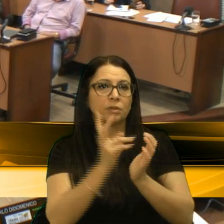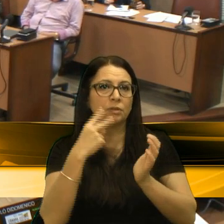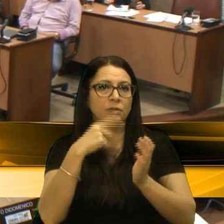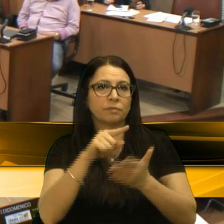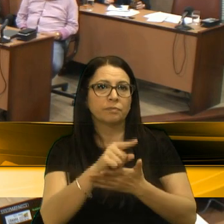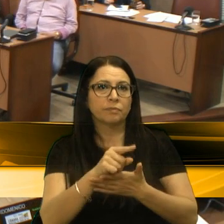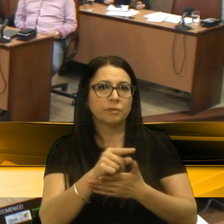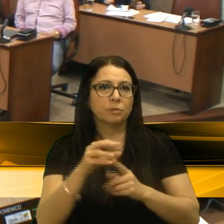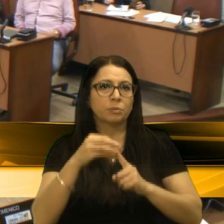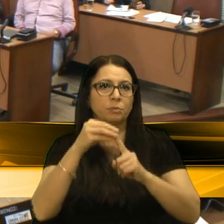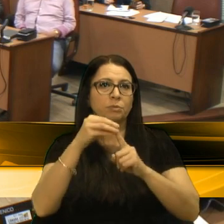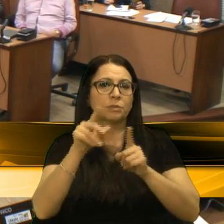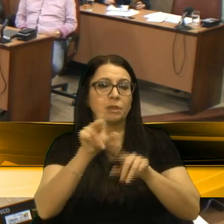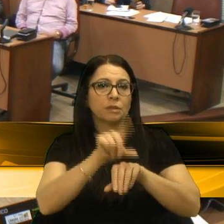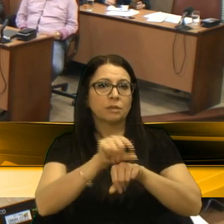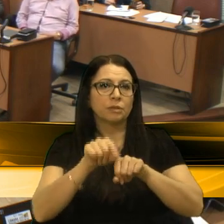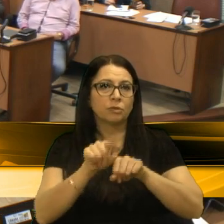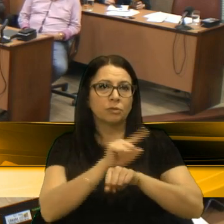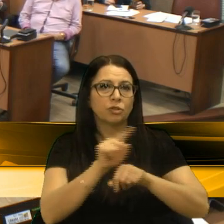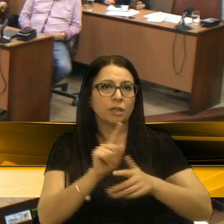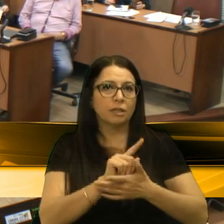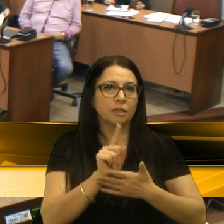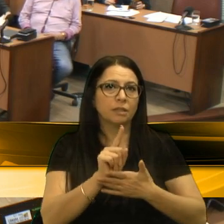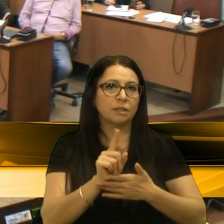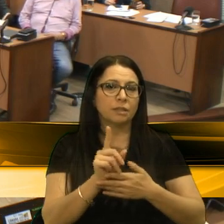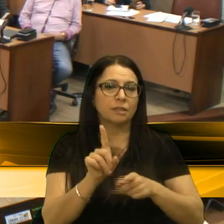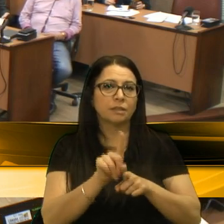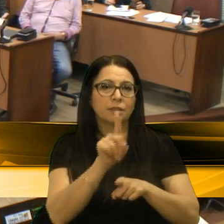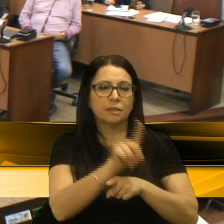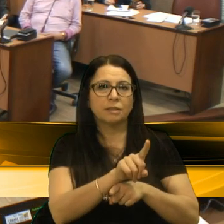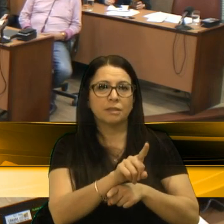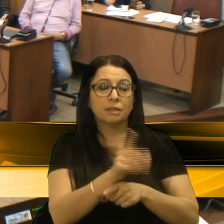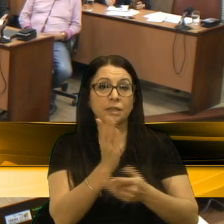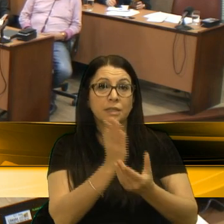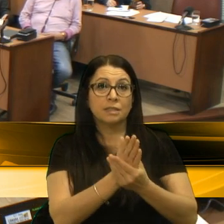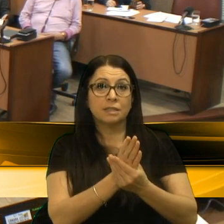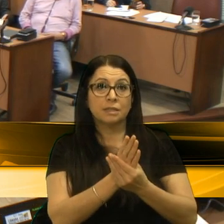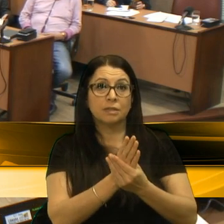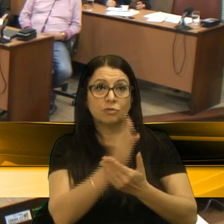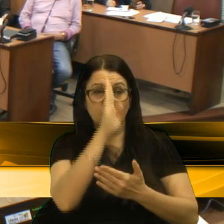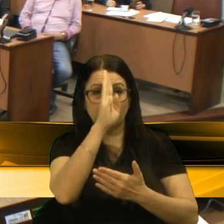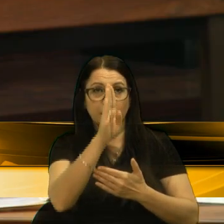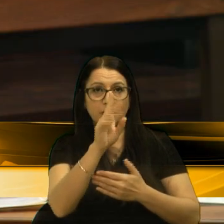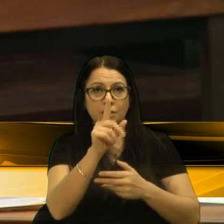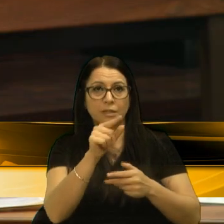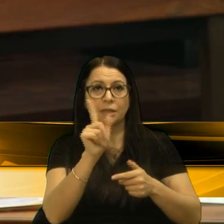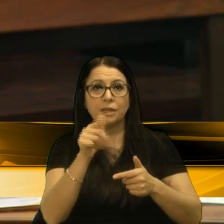dos principais argumentos da ação direta de inconstitucionalidade é o problema das cores.